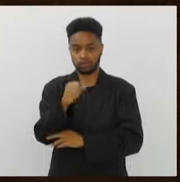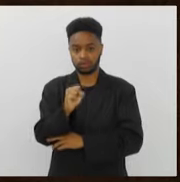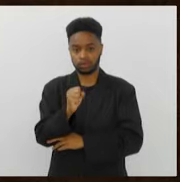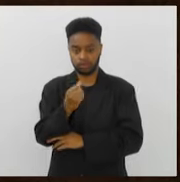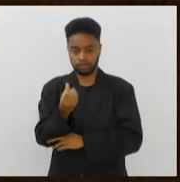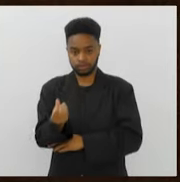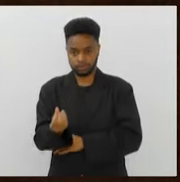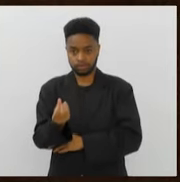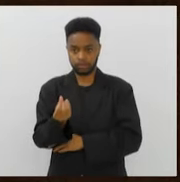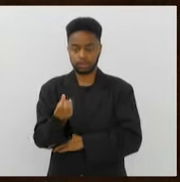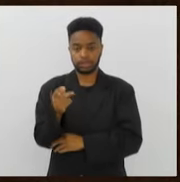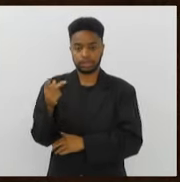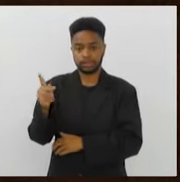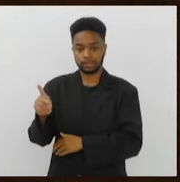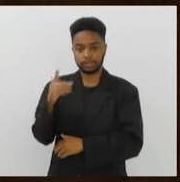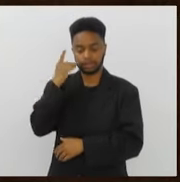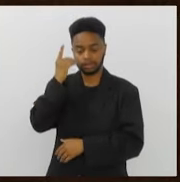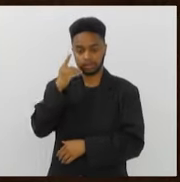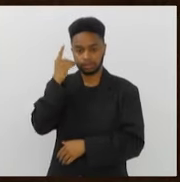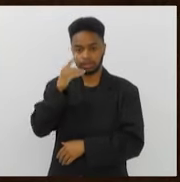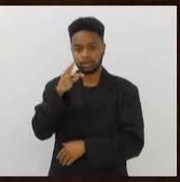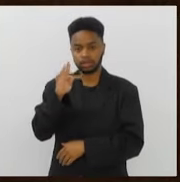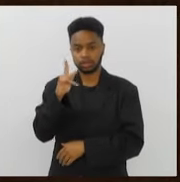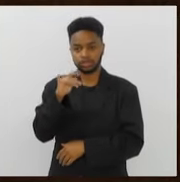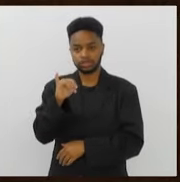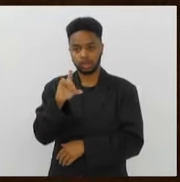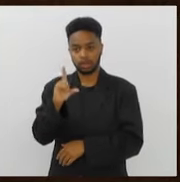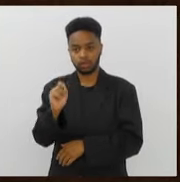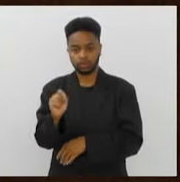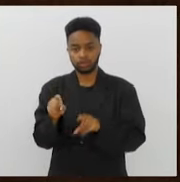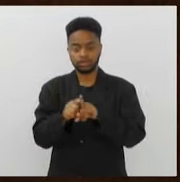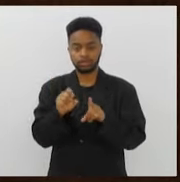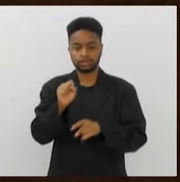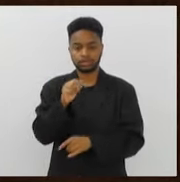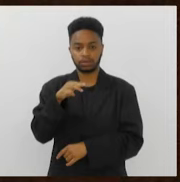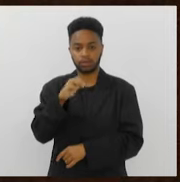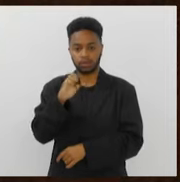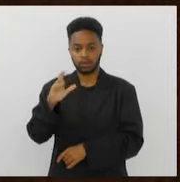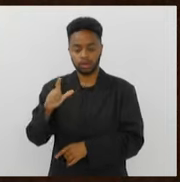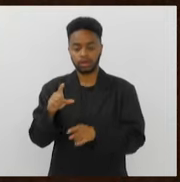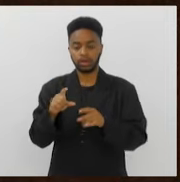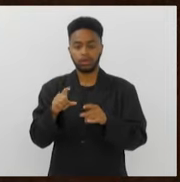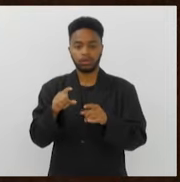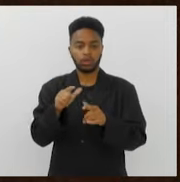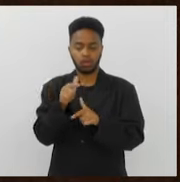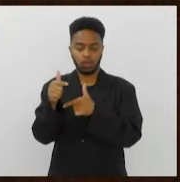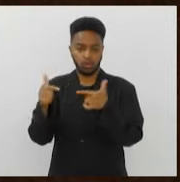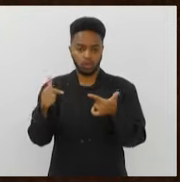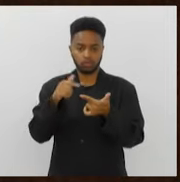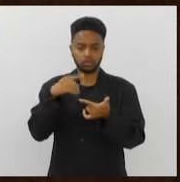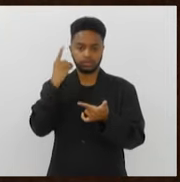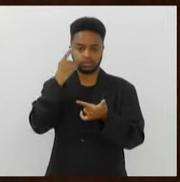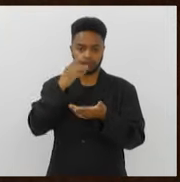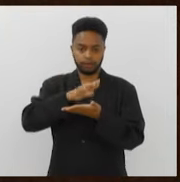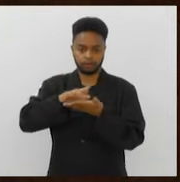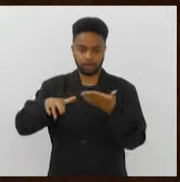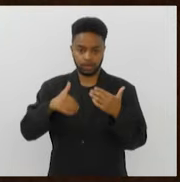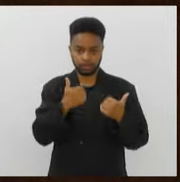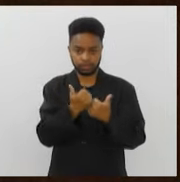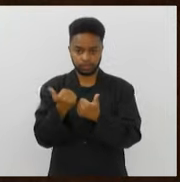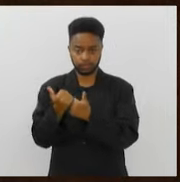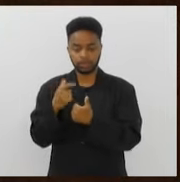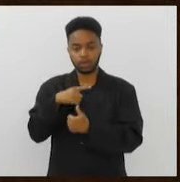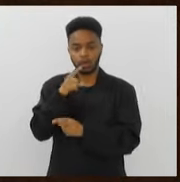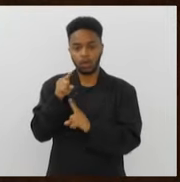2186, dos deputados Tiago Gagliasso, Samuel Malafaia, Brazão, Rodrigo Amorim e Fred Pacheco, tem uma